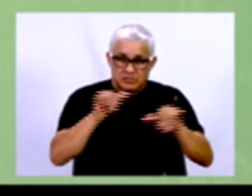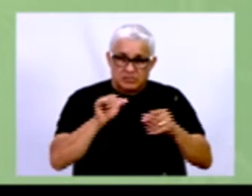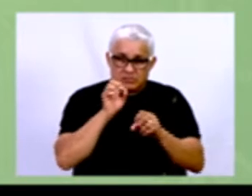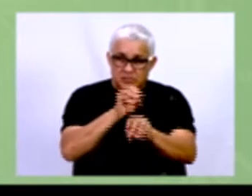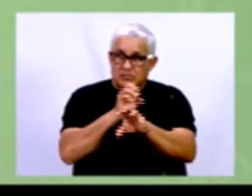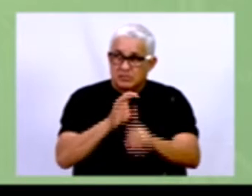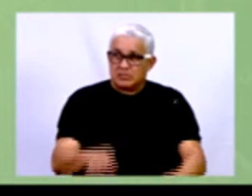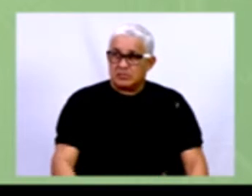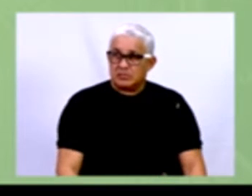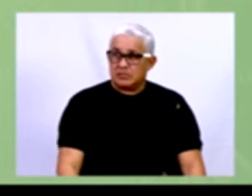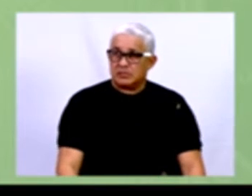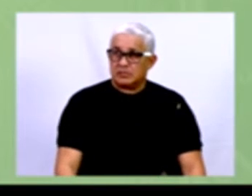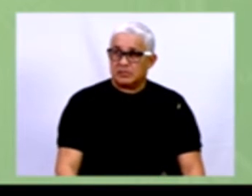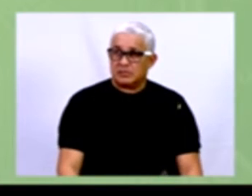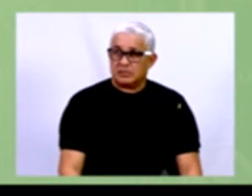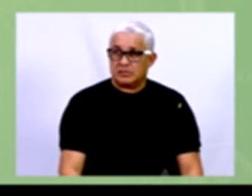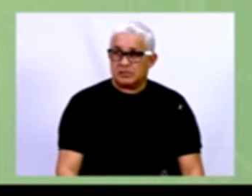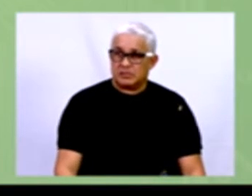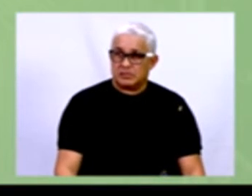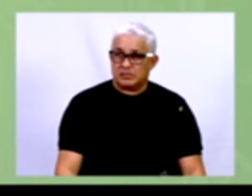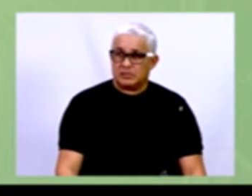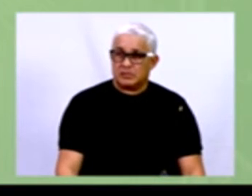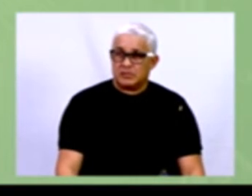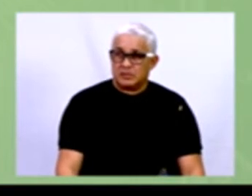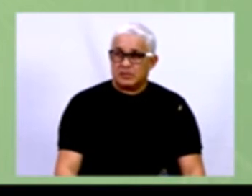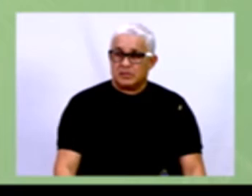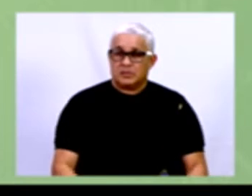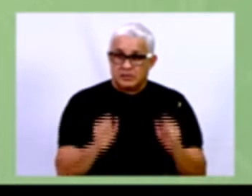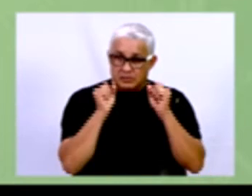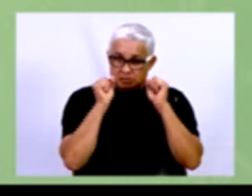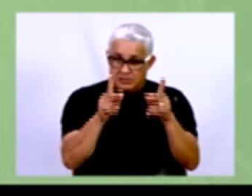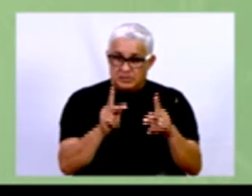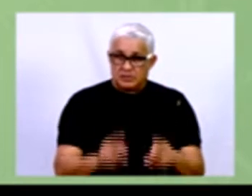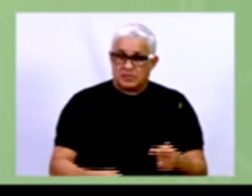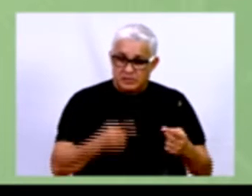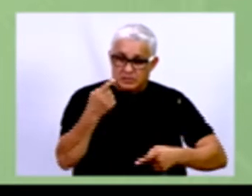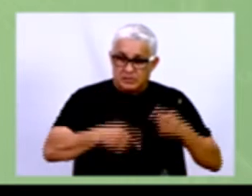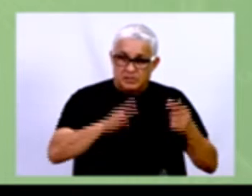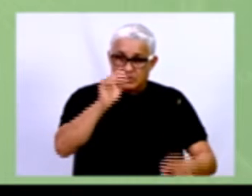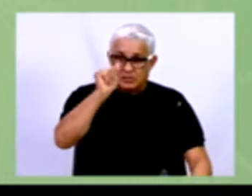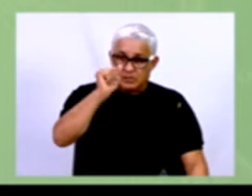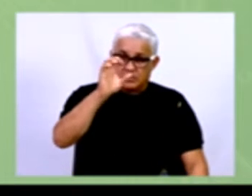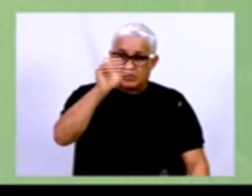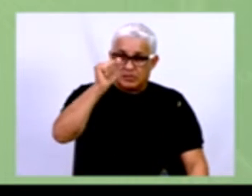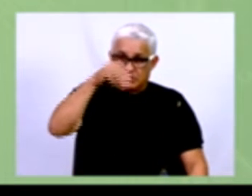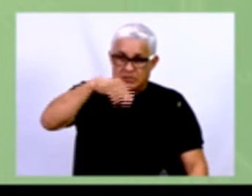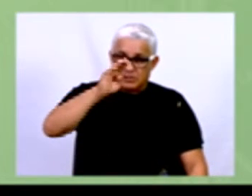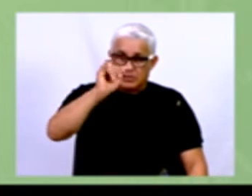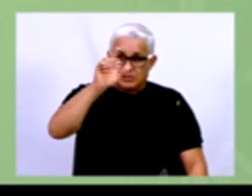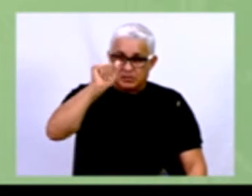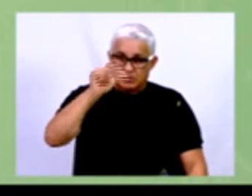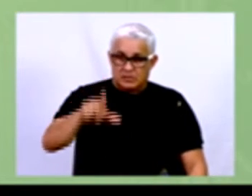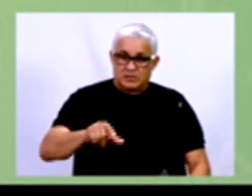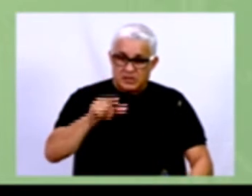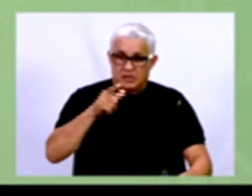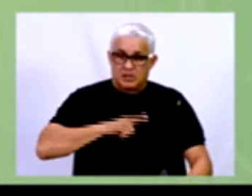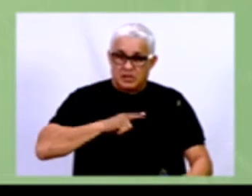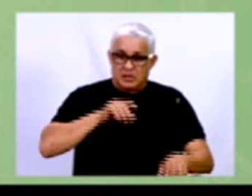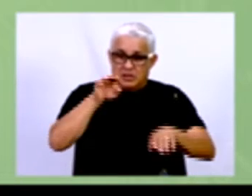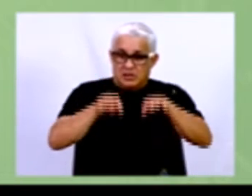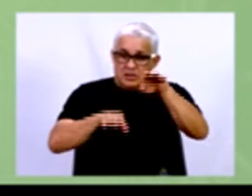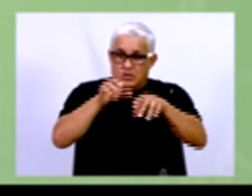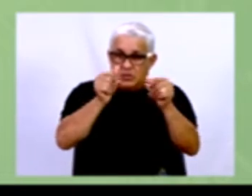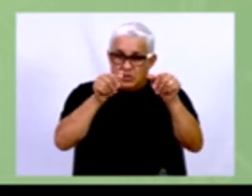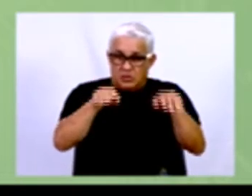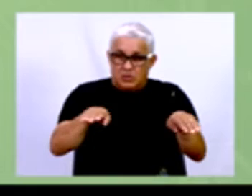a seguinte que eu vou sinalizar. Então, ok, a política cambial tem o objetivo de equilibrar as contas externas. Vocês também devem